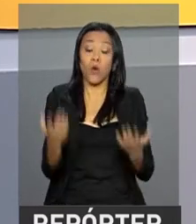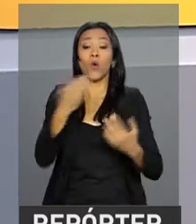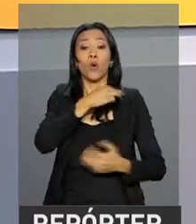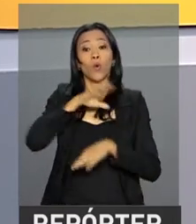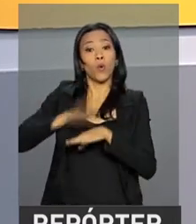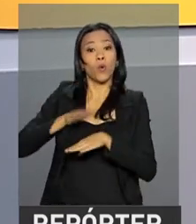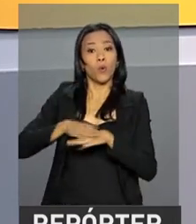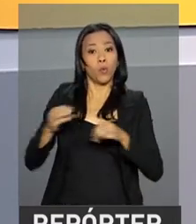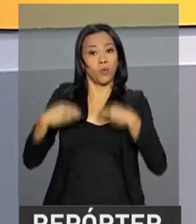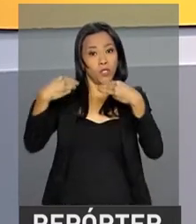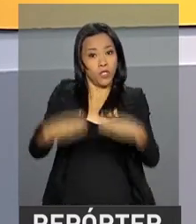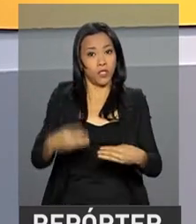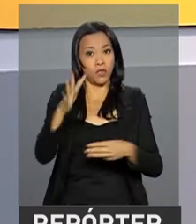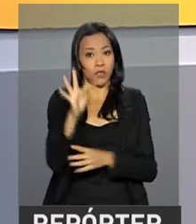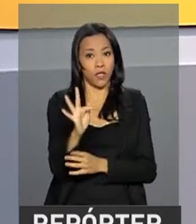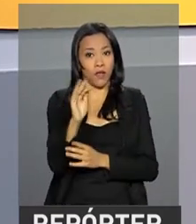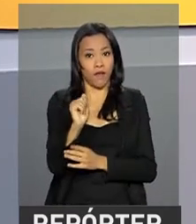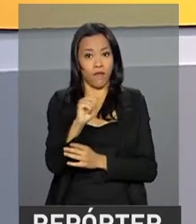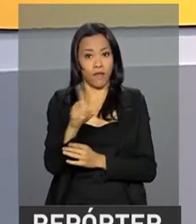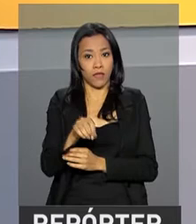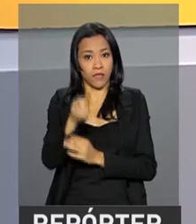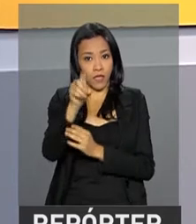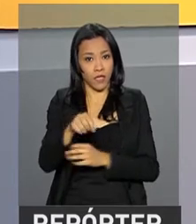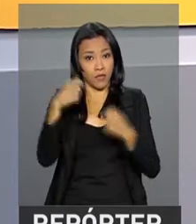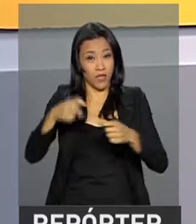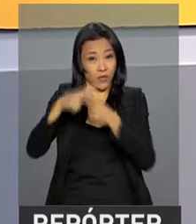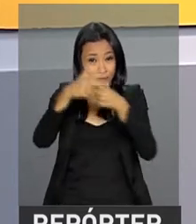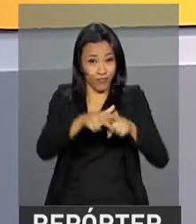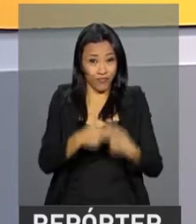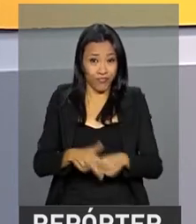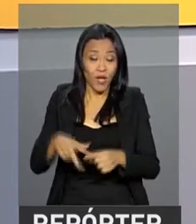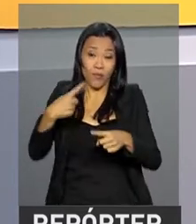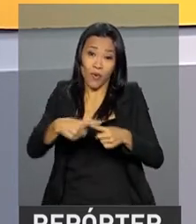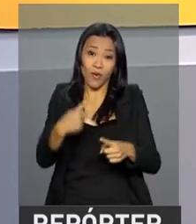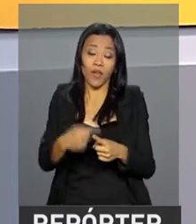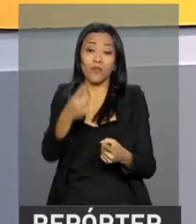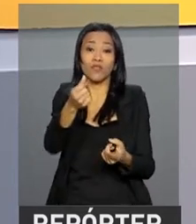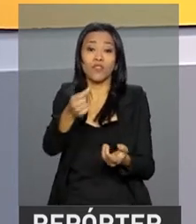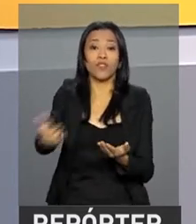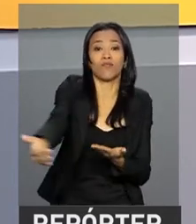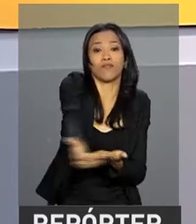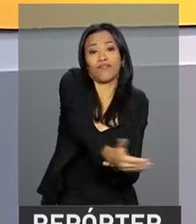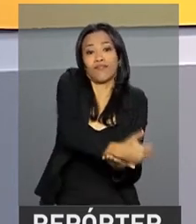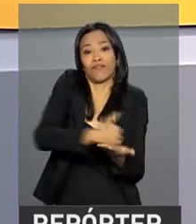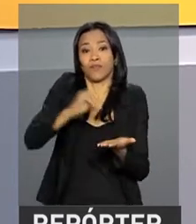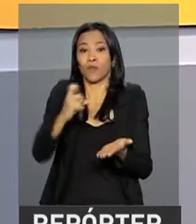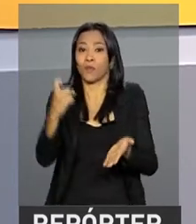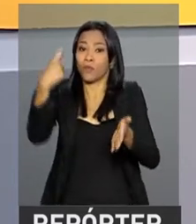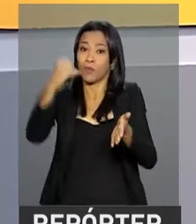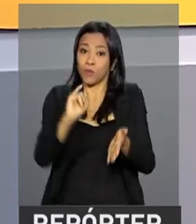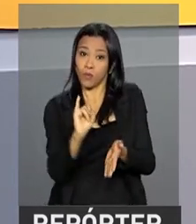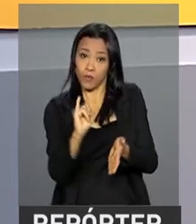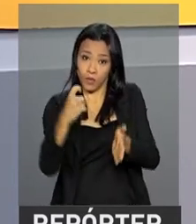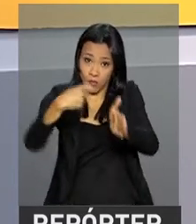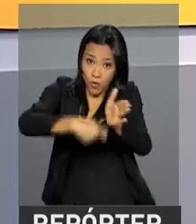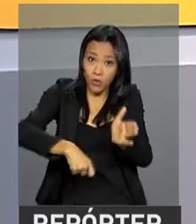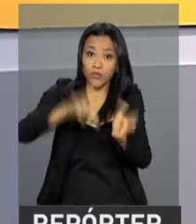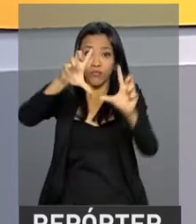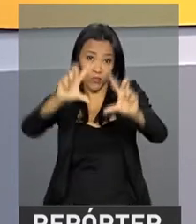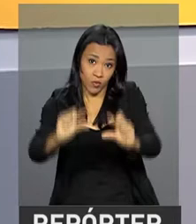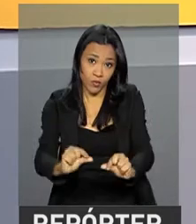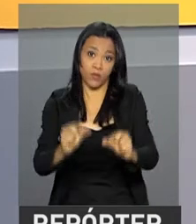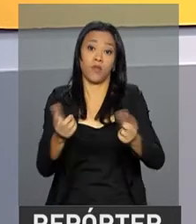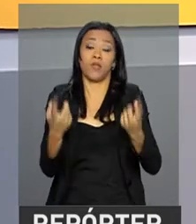fiscal teve que ser revisada porque a arrecadação prevista está abaixo do esperado. Apenas este ano as receitas devem ser